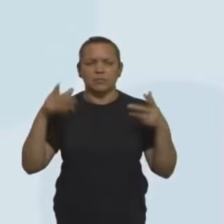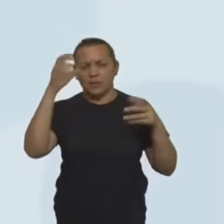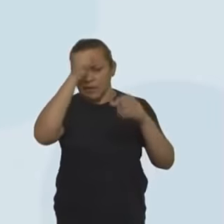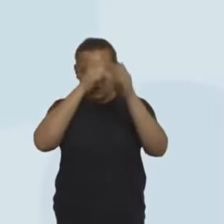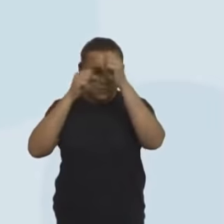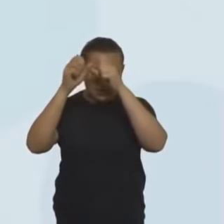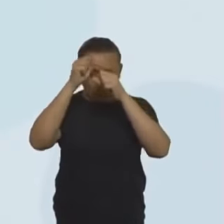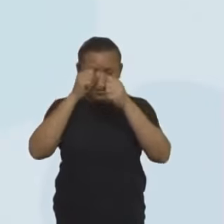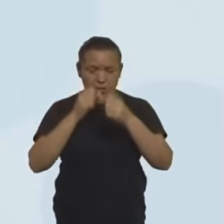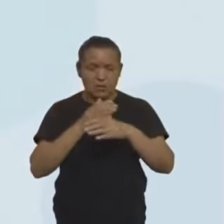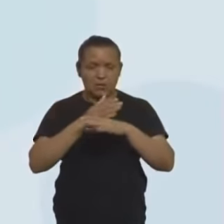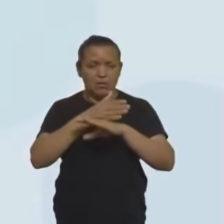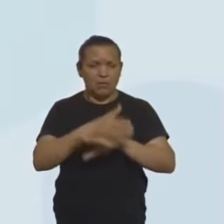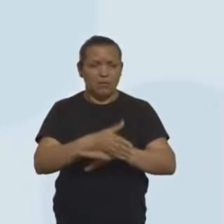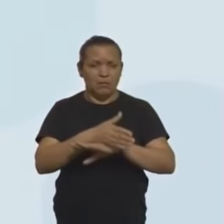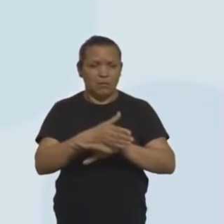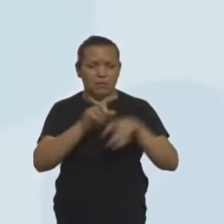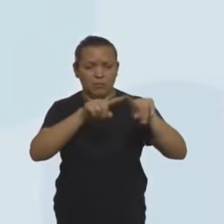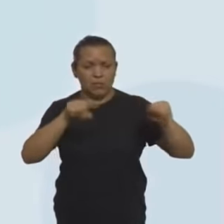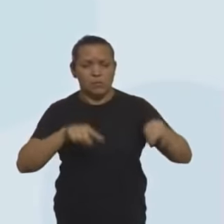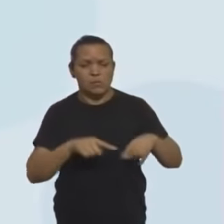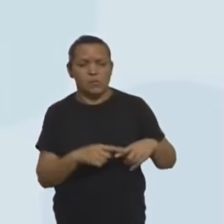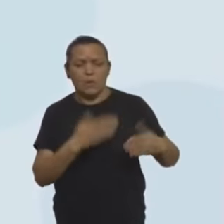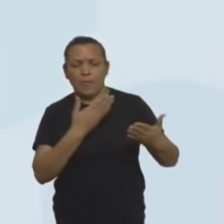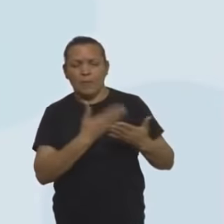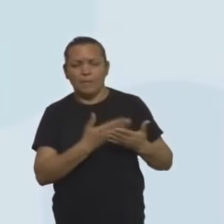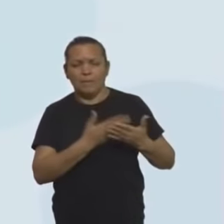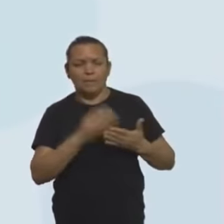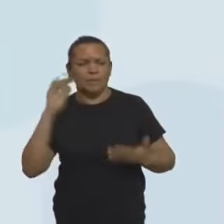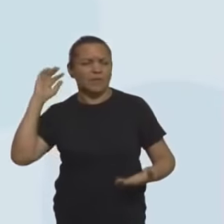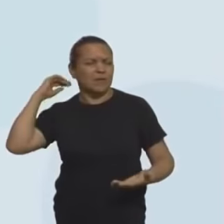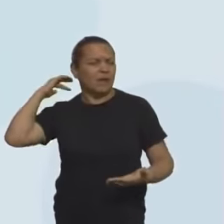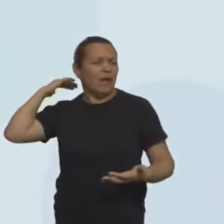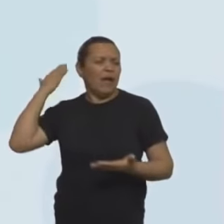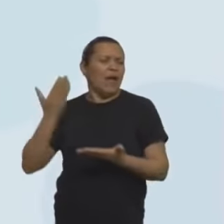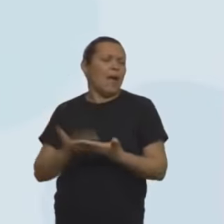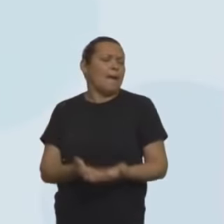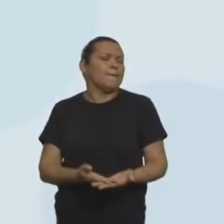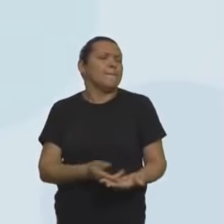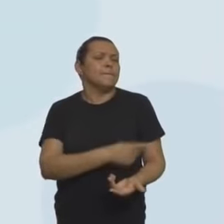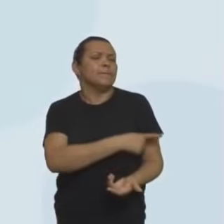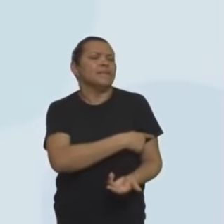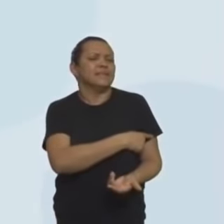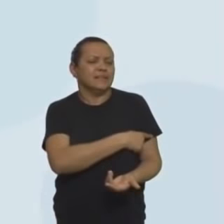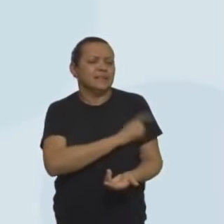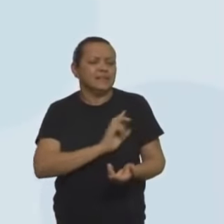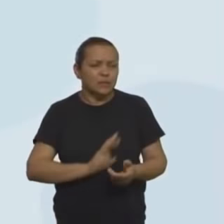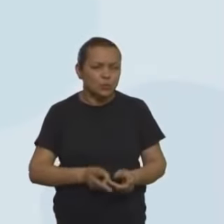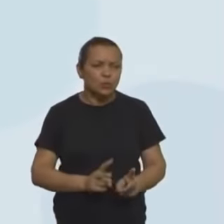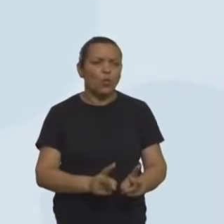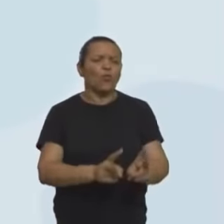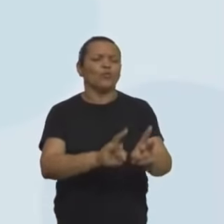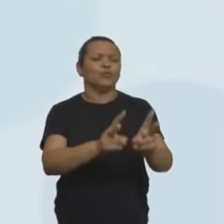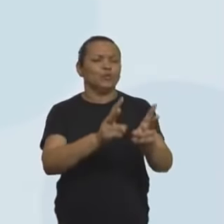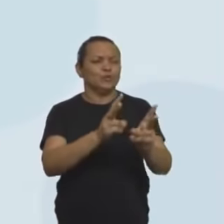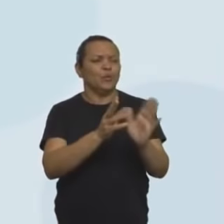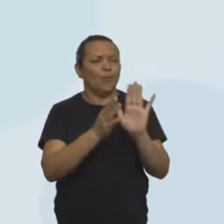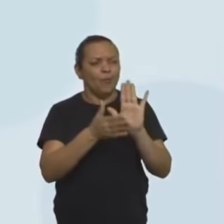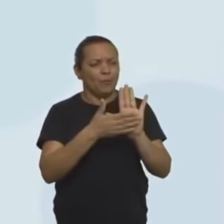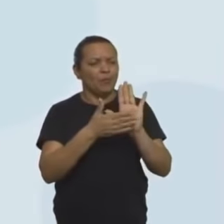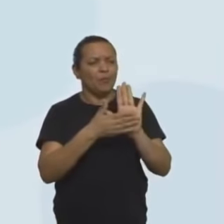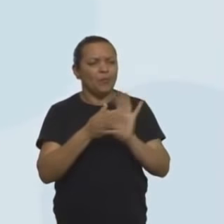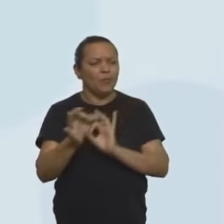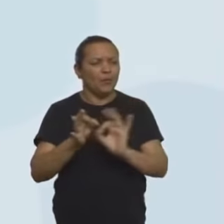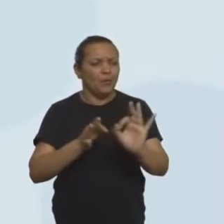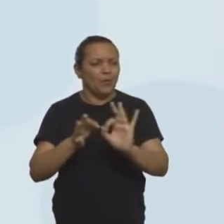gente entra dentro da sala de aula, lá na educação infantil, e seguindo essa proposta do programa, a